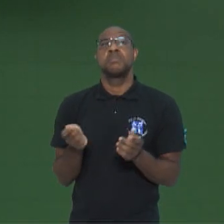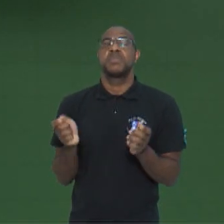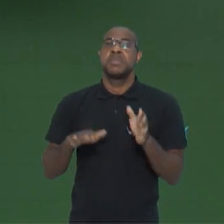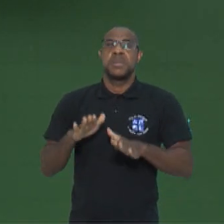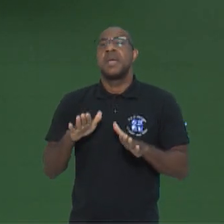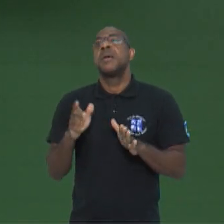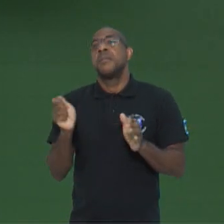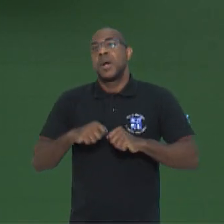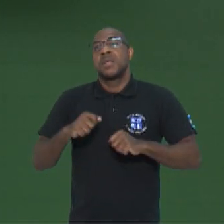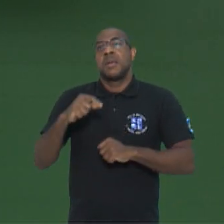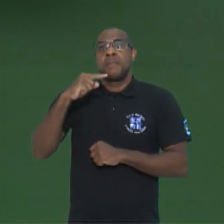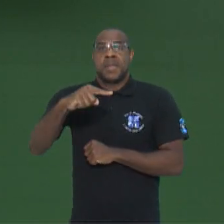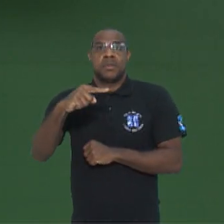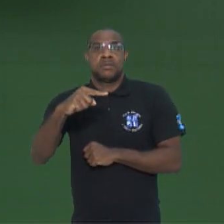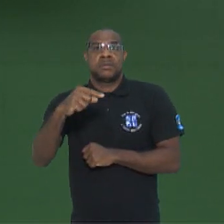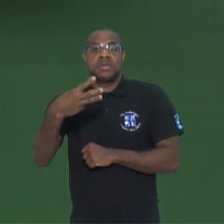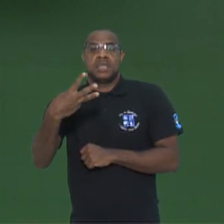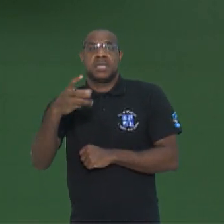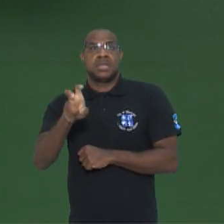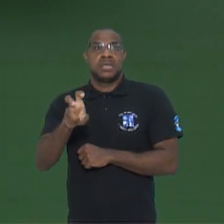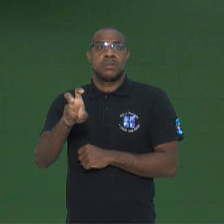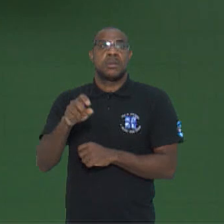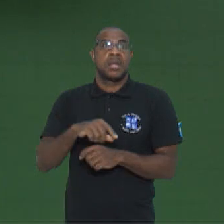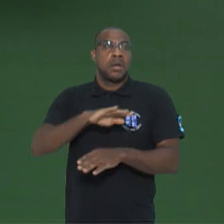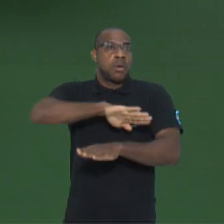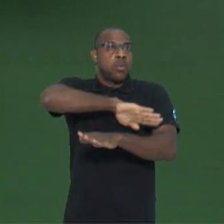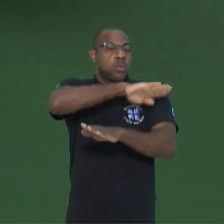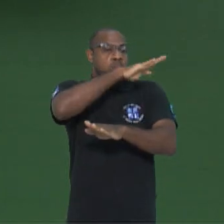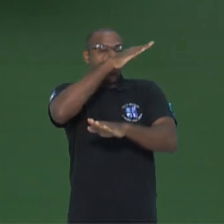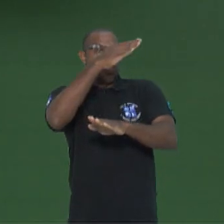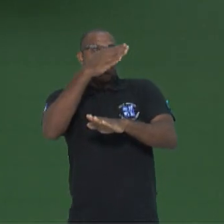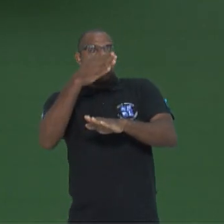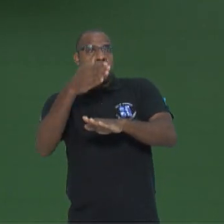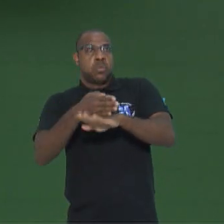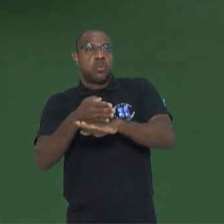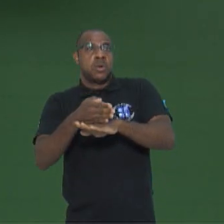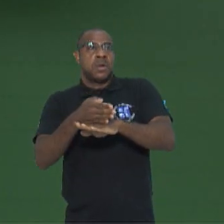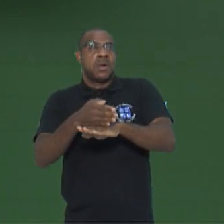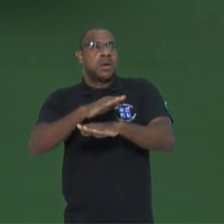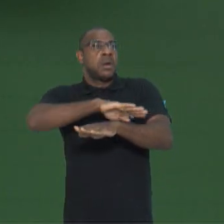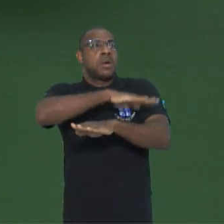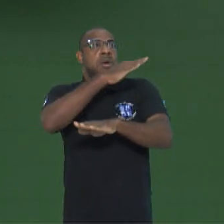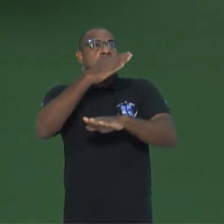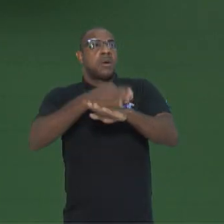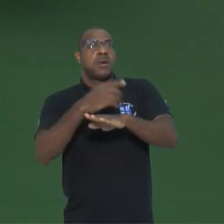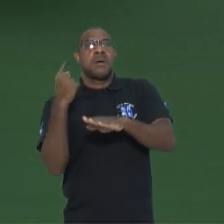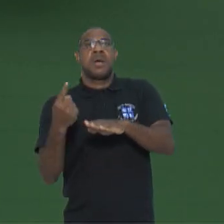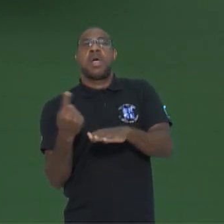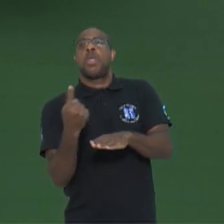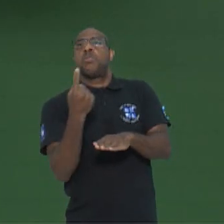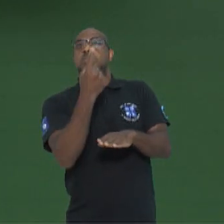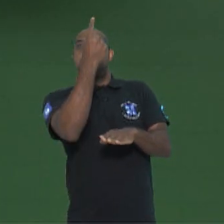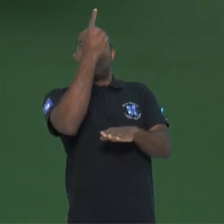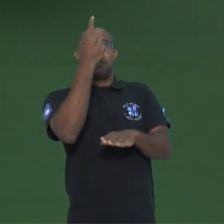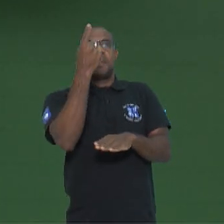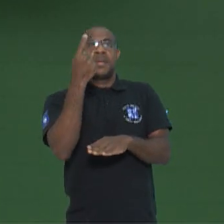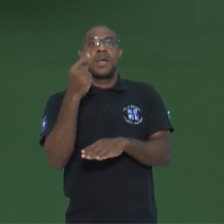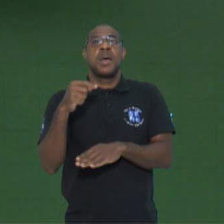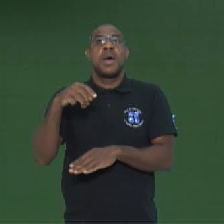abaixo de zero, graus Celsius. Enquanto o Monte Everest, lá no seu cume, que está a 8.848 metros de